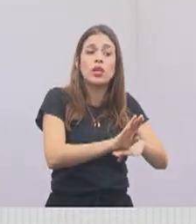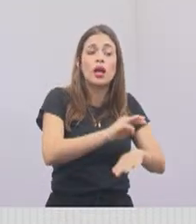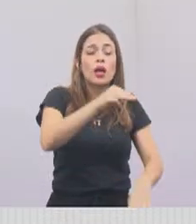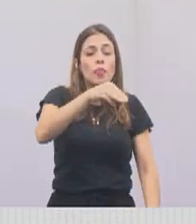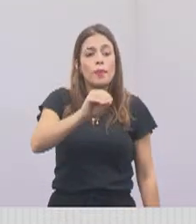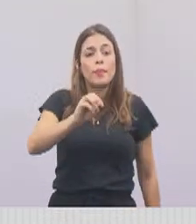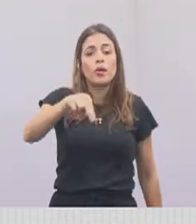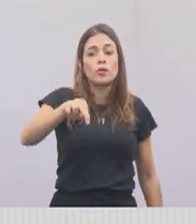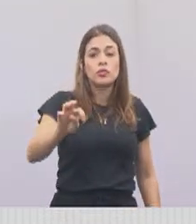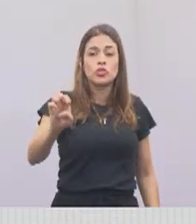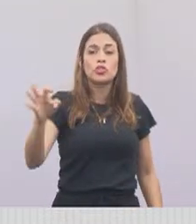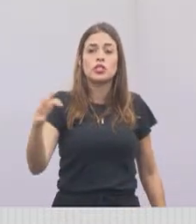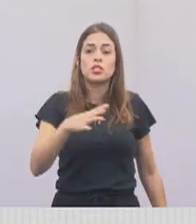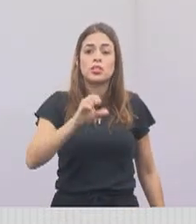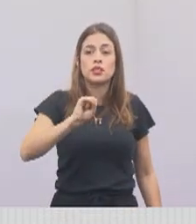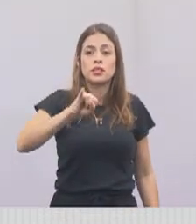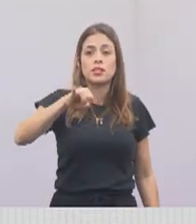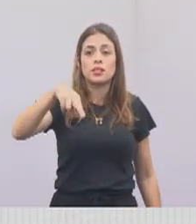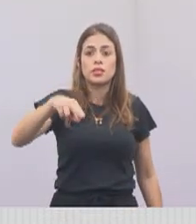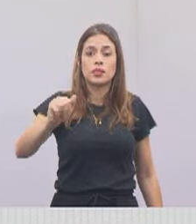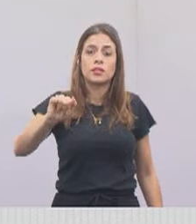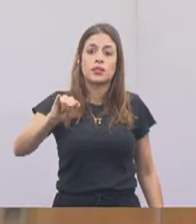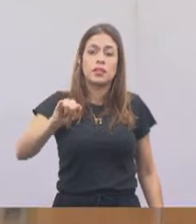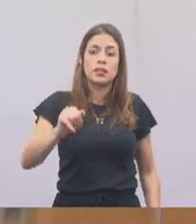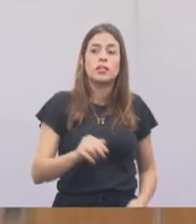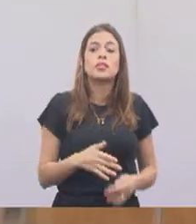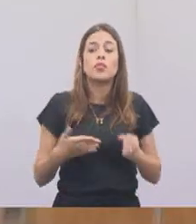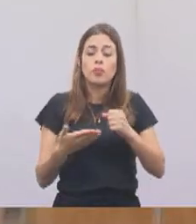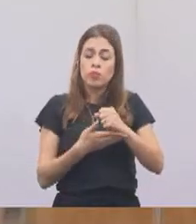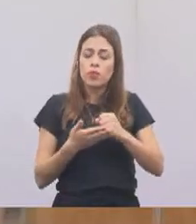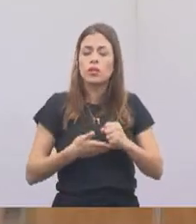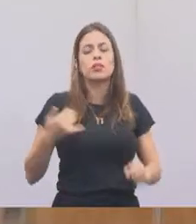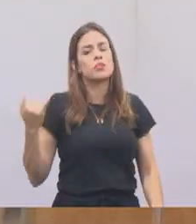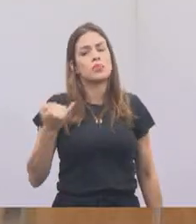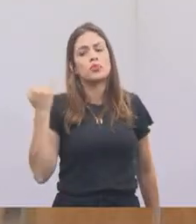outras casas de recuperação que são fundamentais aqui no município. Mas